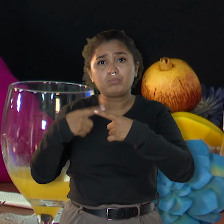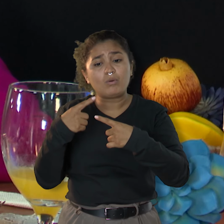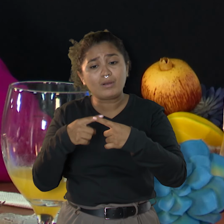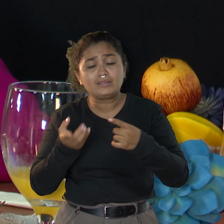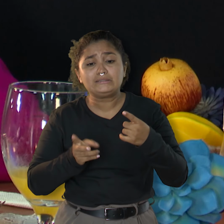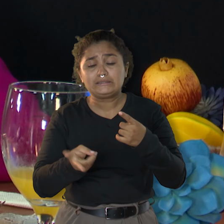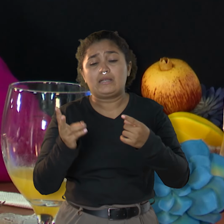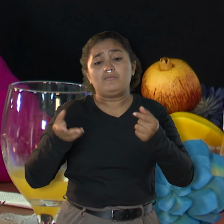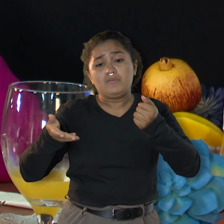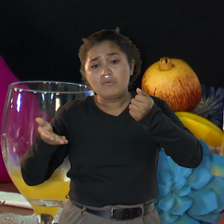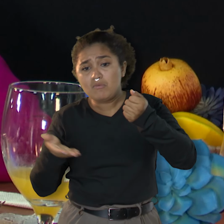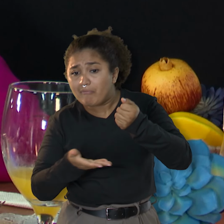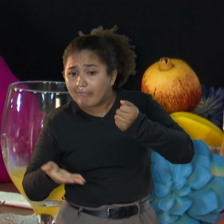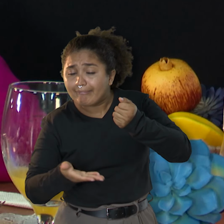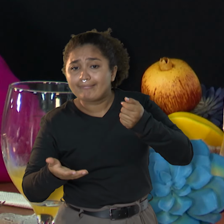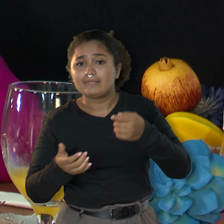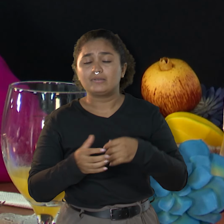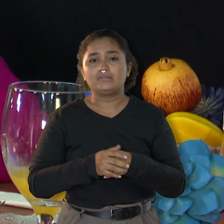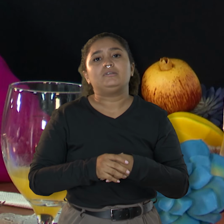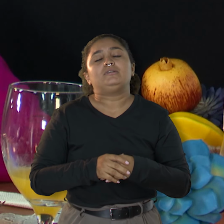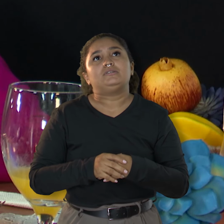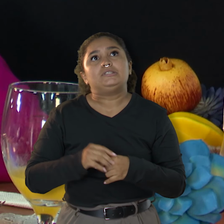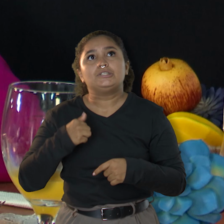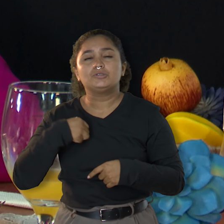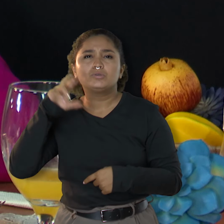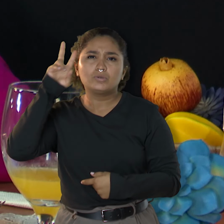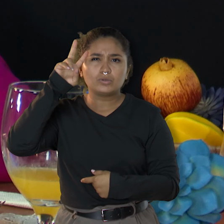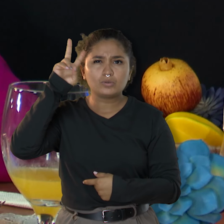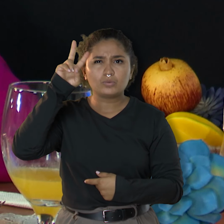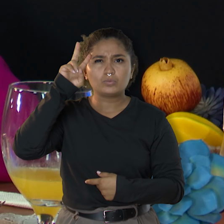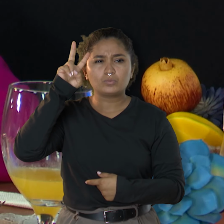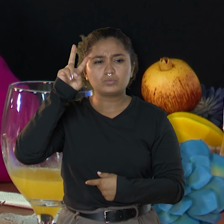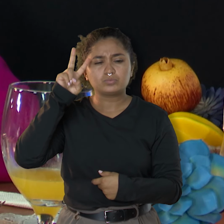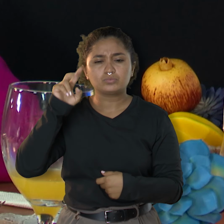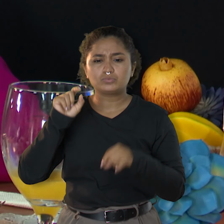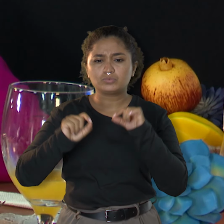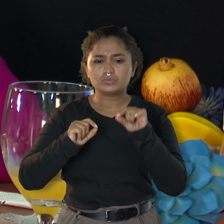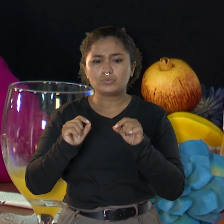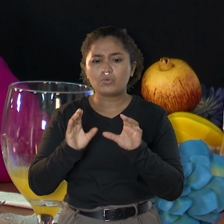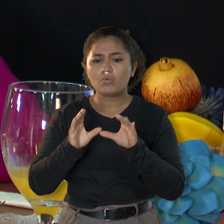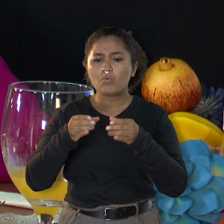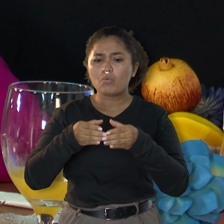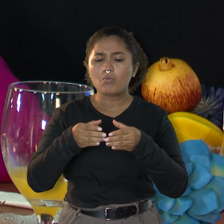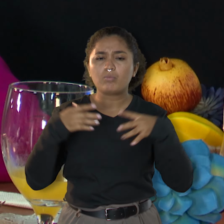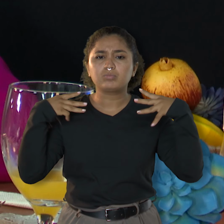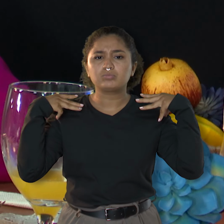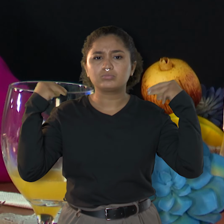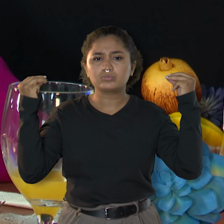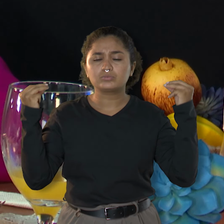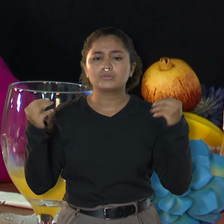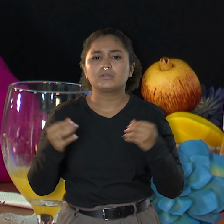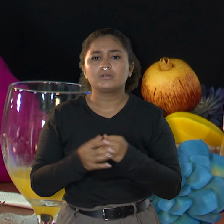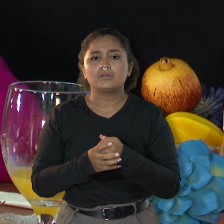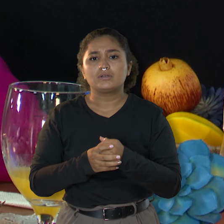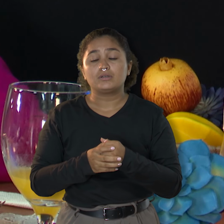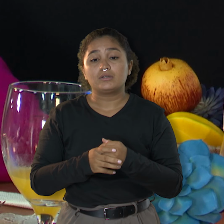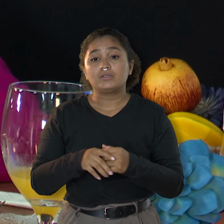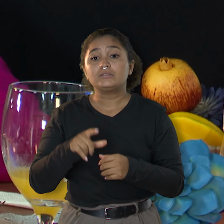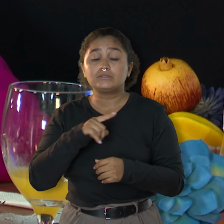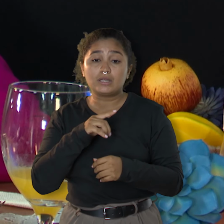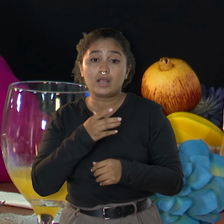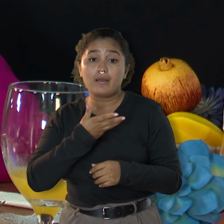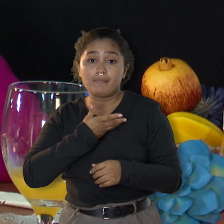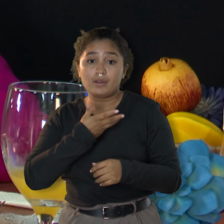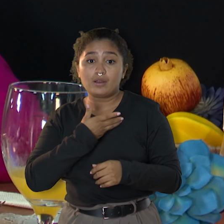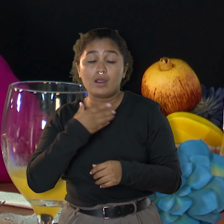gente é o último lugar? E eu lembro de uma mensagem no grupo dos magistrados, que era assim, que falou assim, gente, eu tenho uma amiga